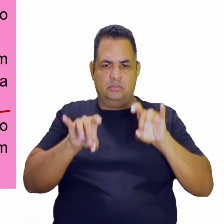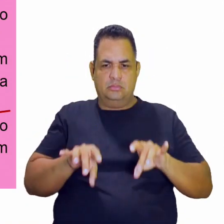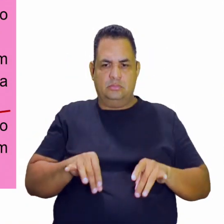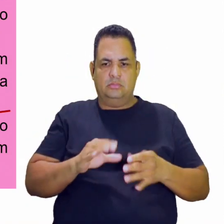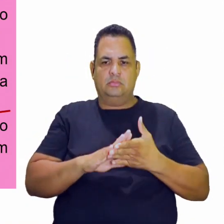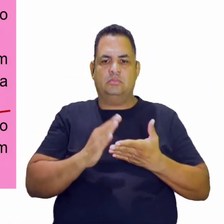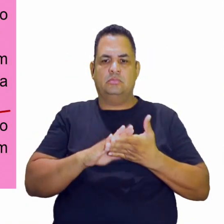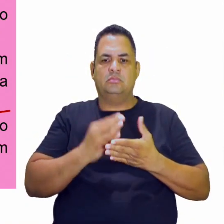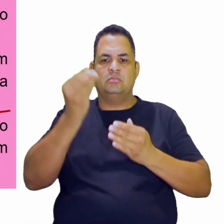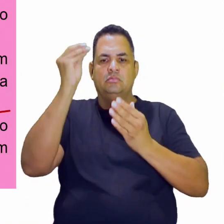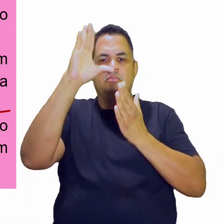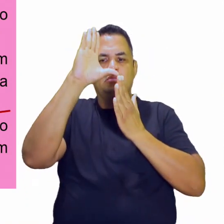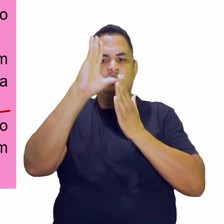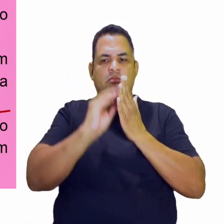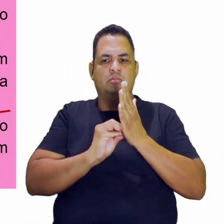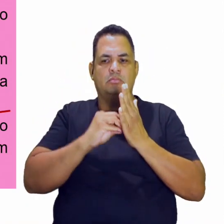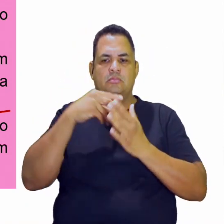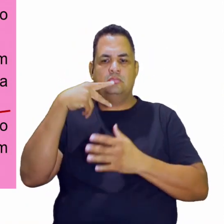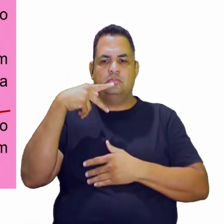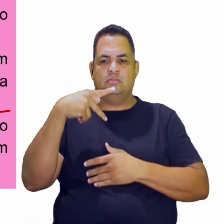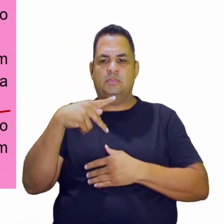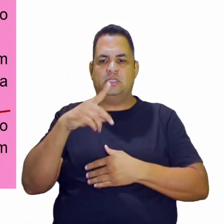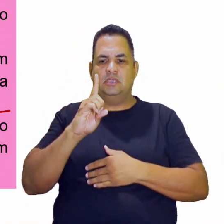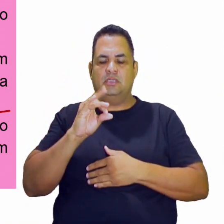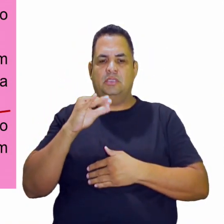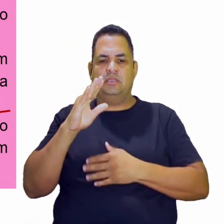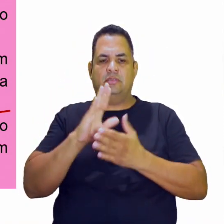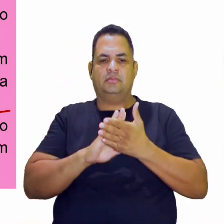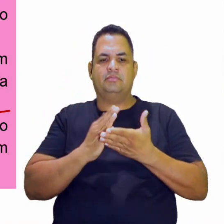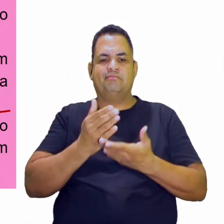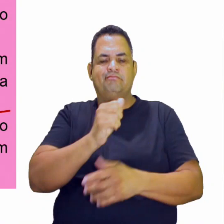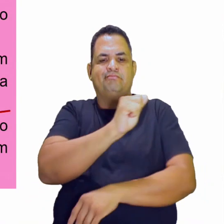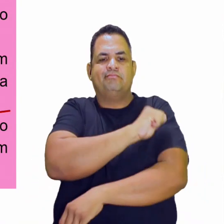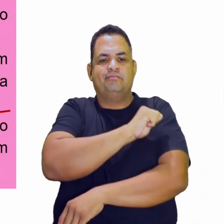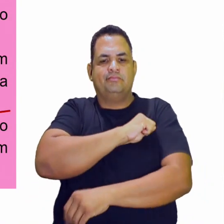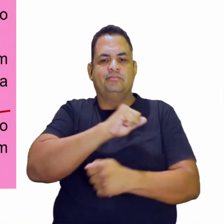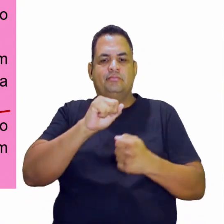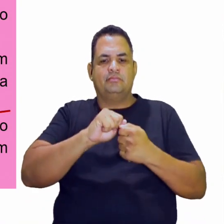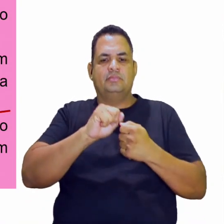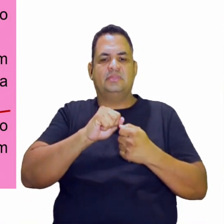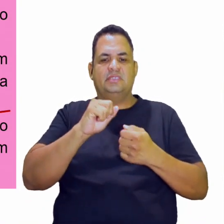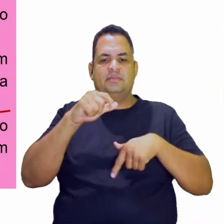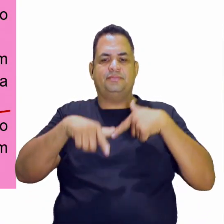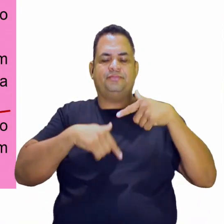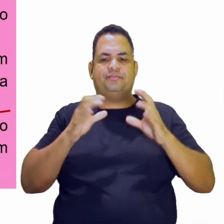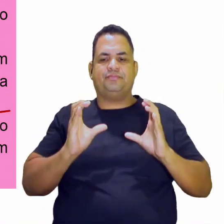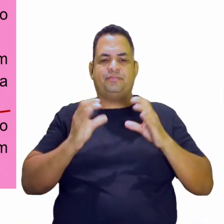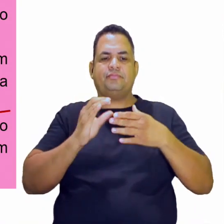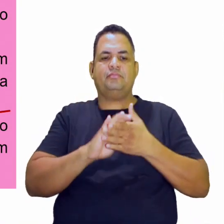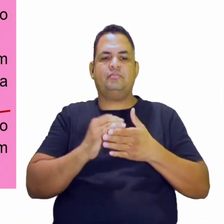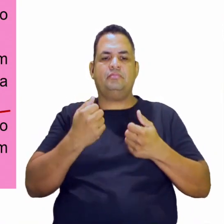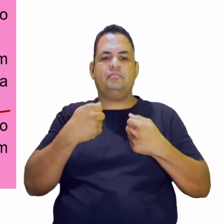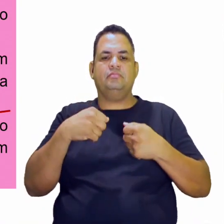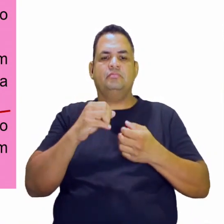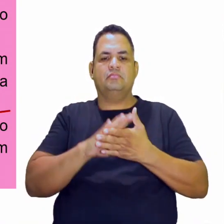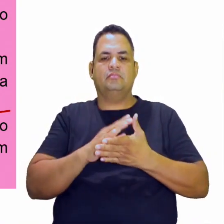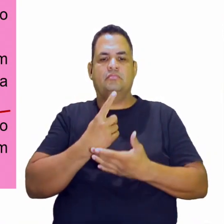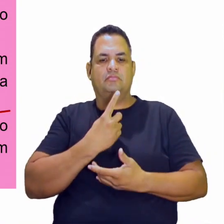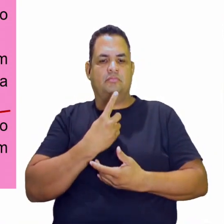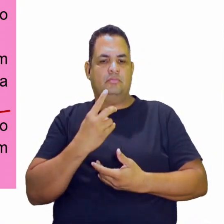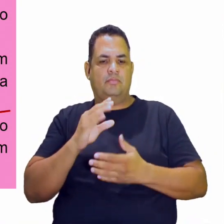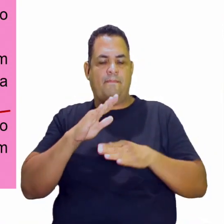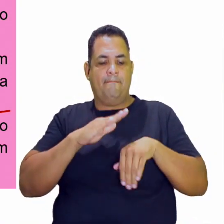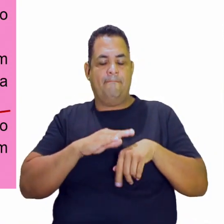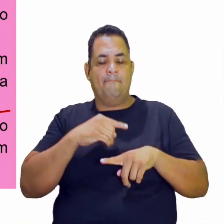enviar, né, um arquivo mais leve para as pessoas. Caso os alunos queiram fazer atividade em grupo, poderão fazer com mais de uma obra